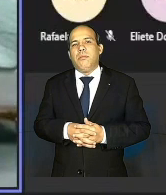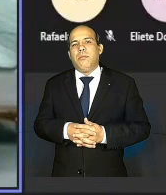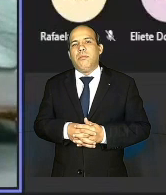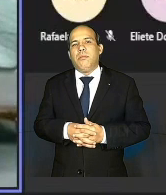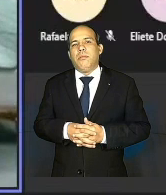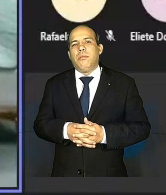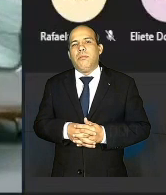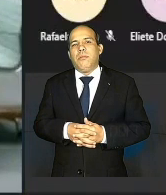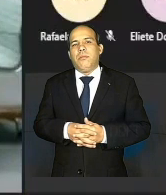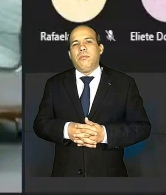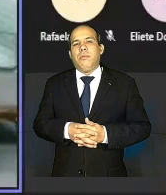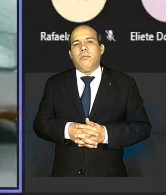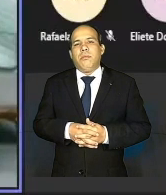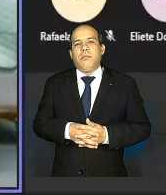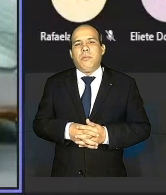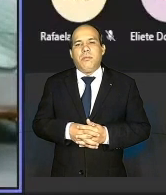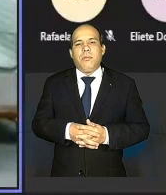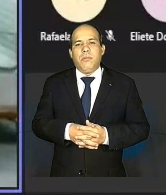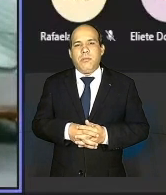Aqui.